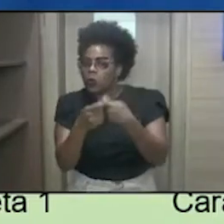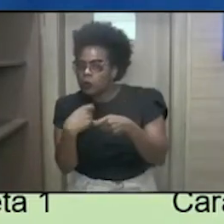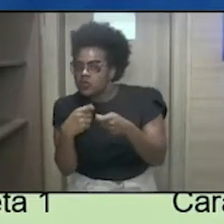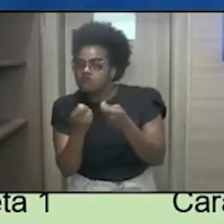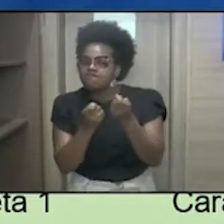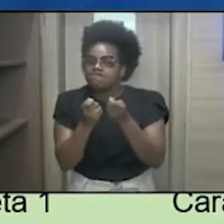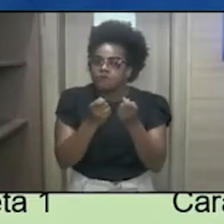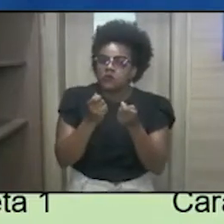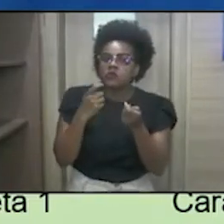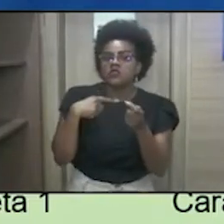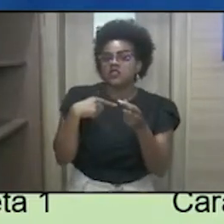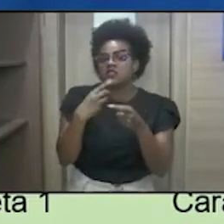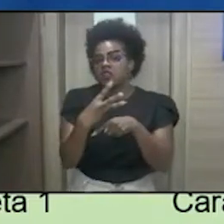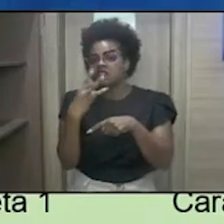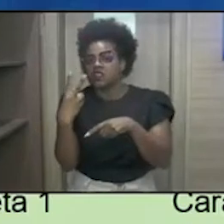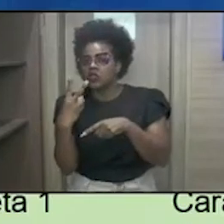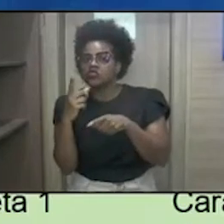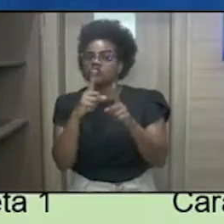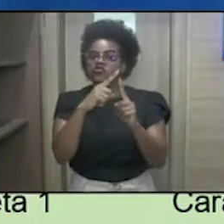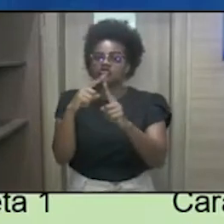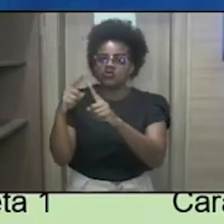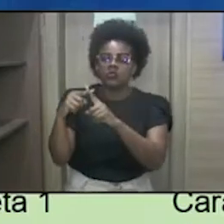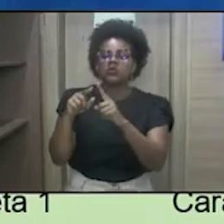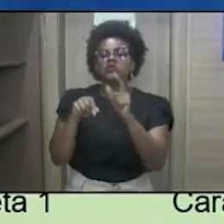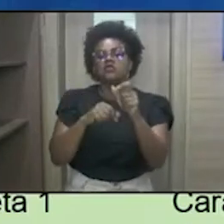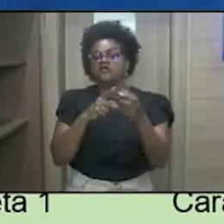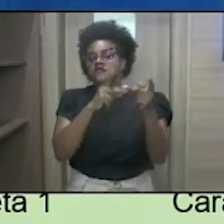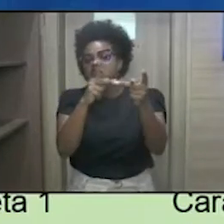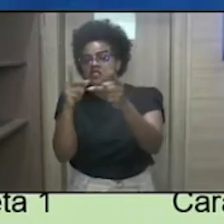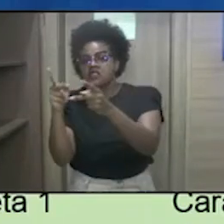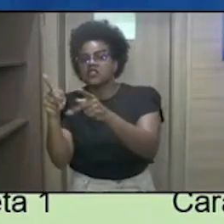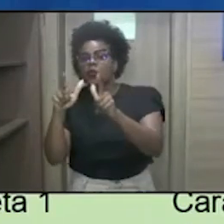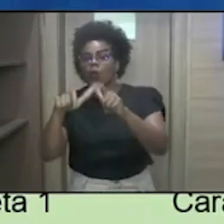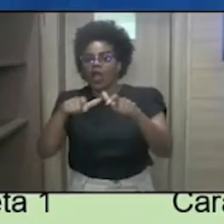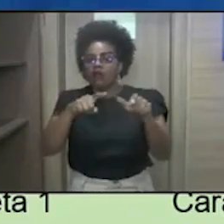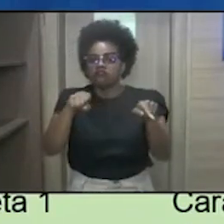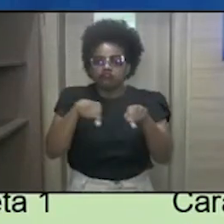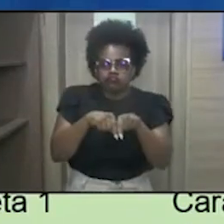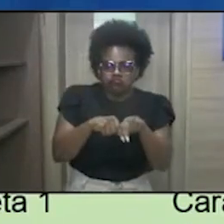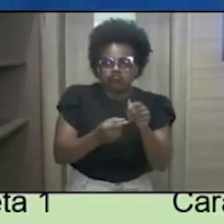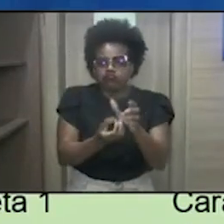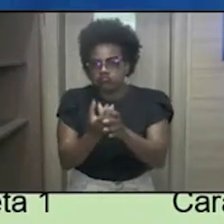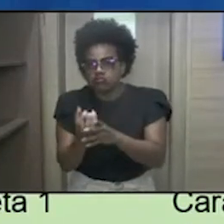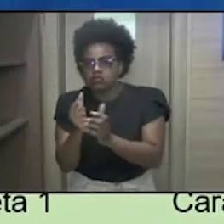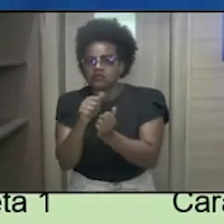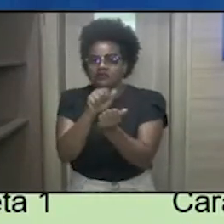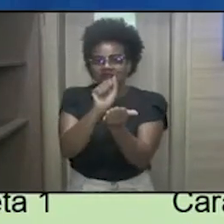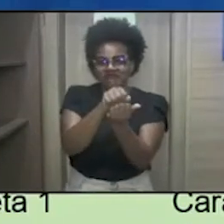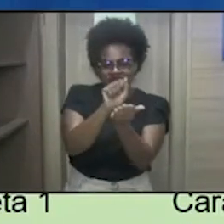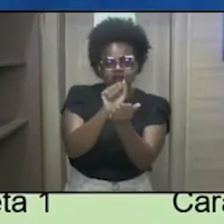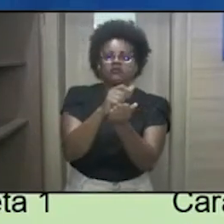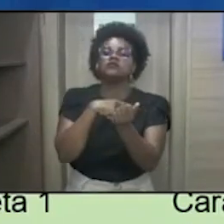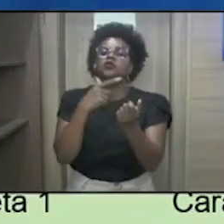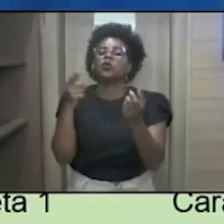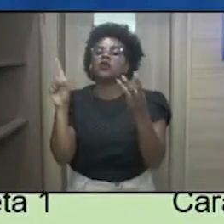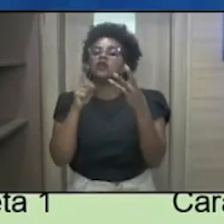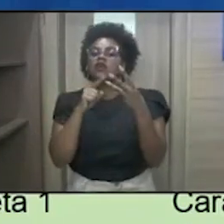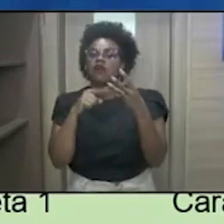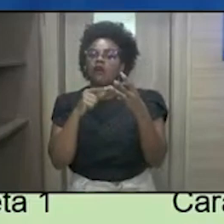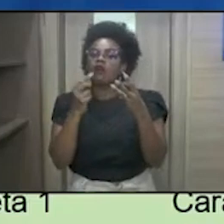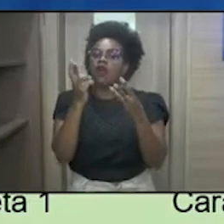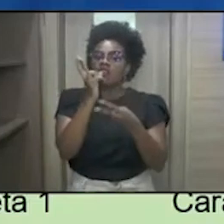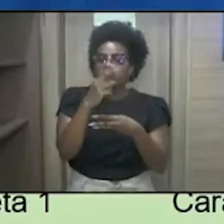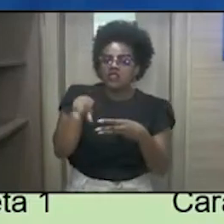loco, a partir dos 32 casos, incluindo a visita aos laboratórios. Uma terceira meta buscou fazer uma revisão